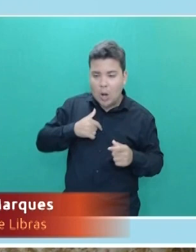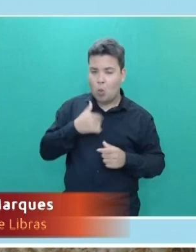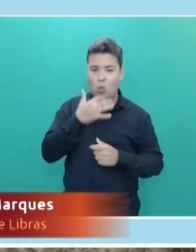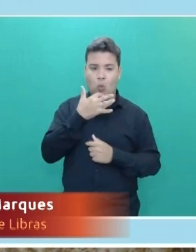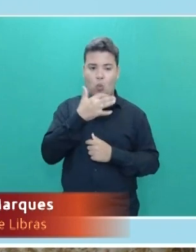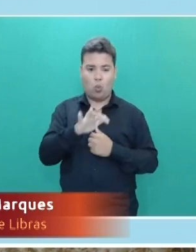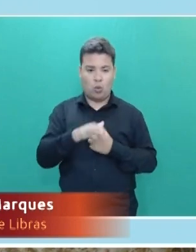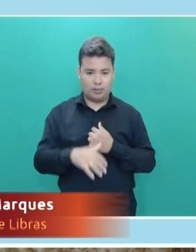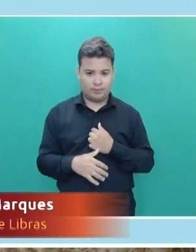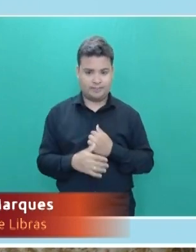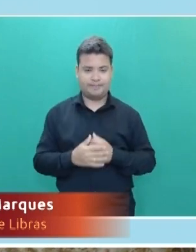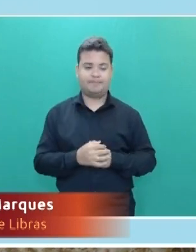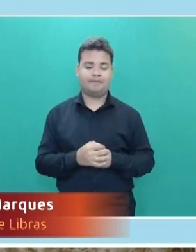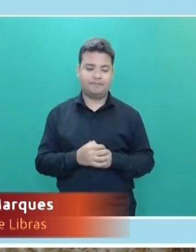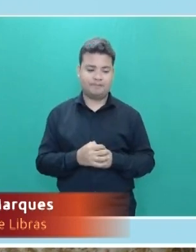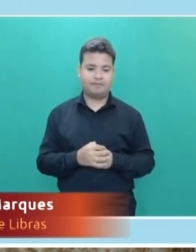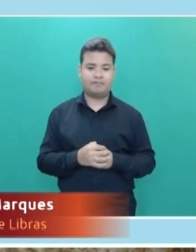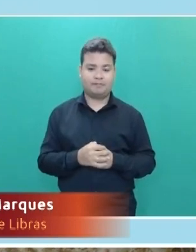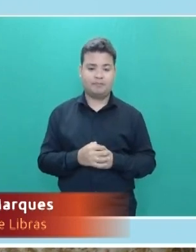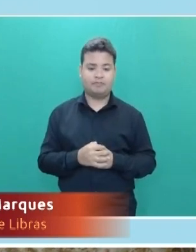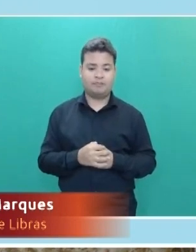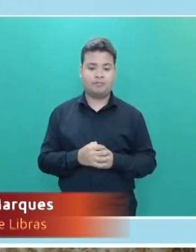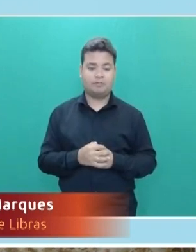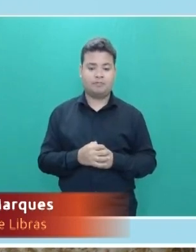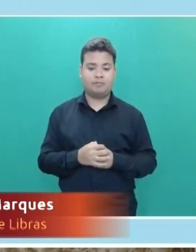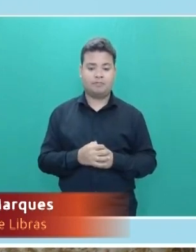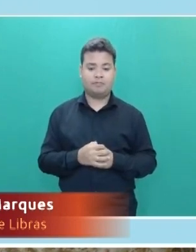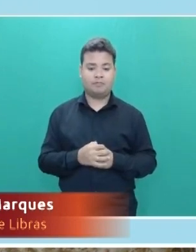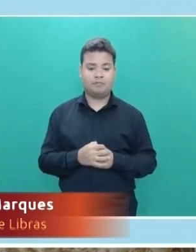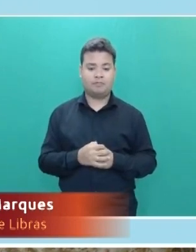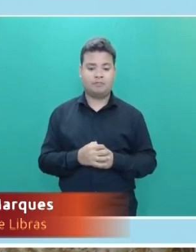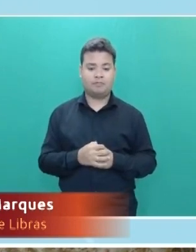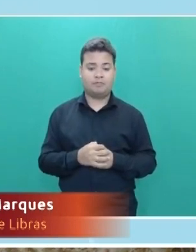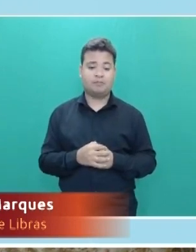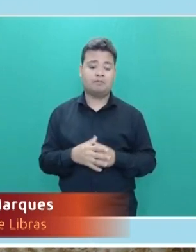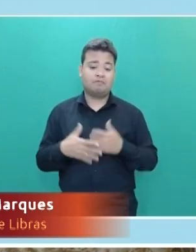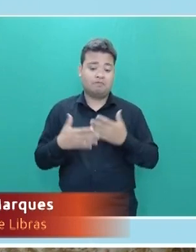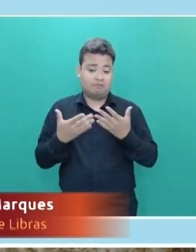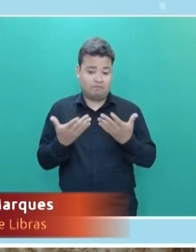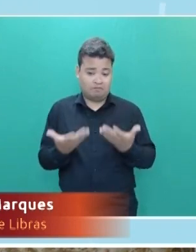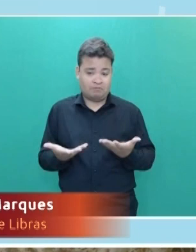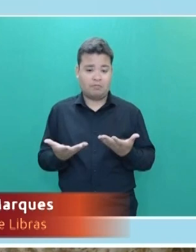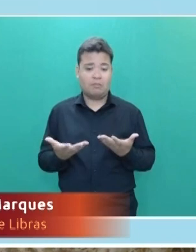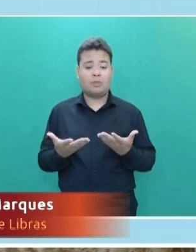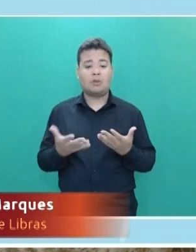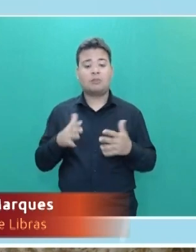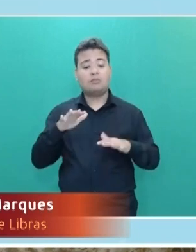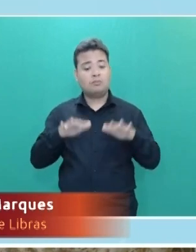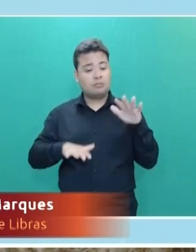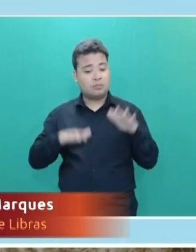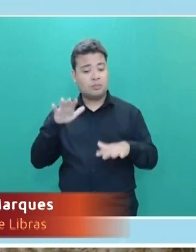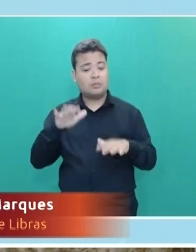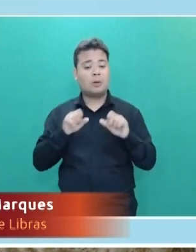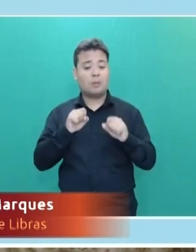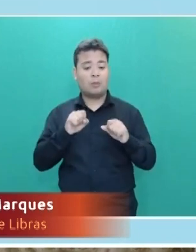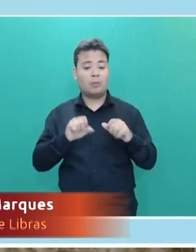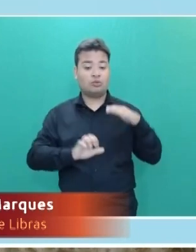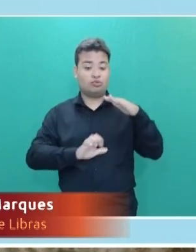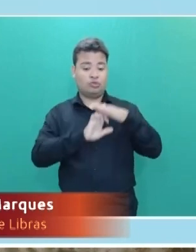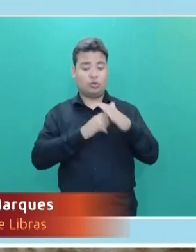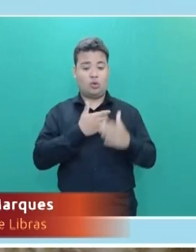Então, talvez o Estado, né, pudesse assim, desenvolver uma